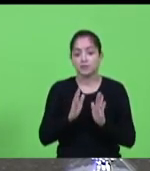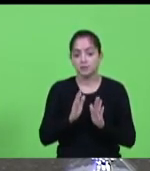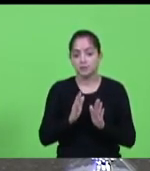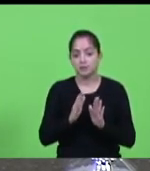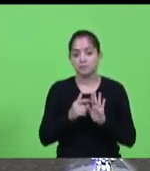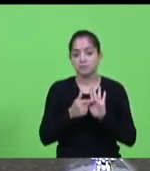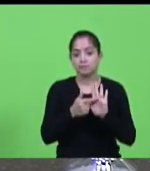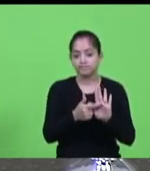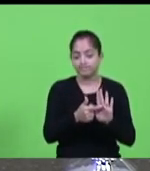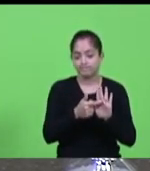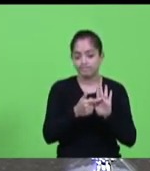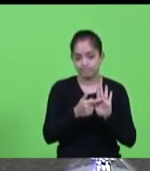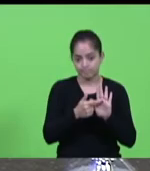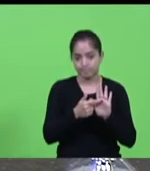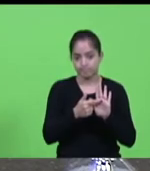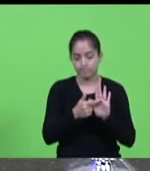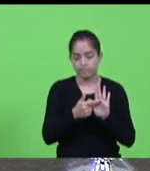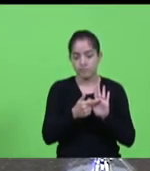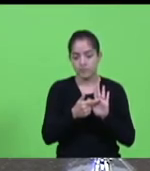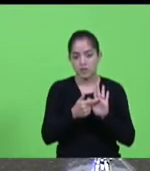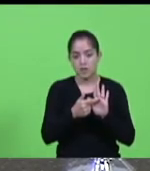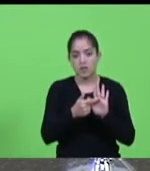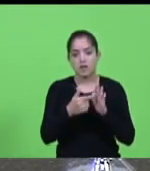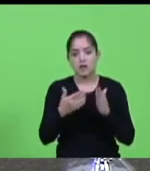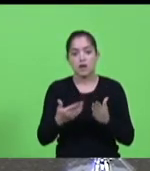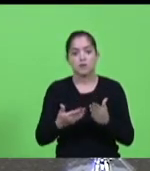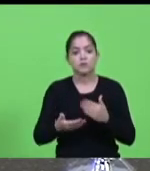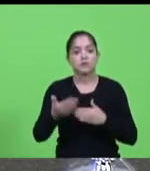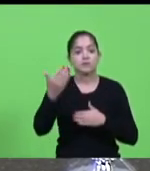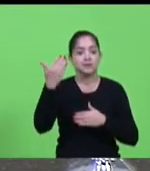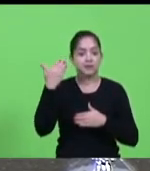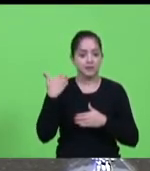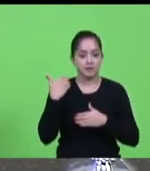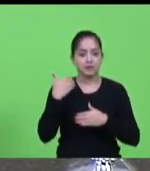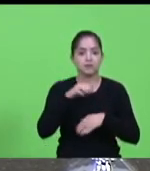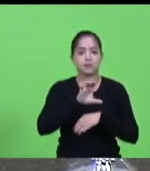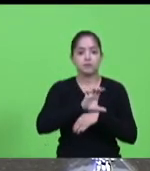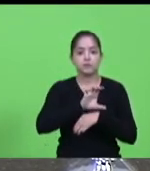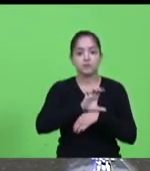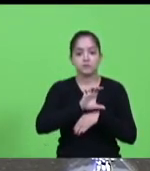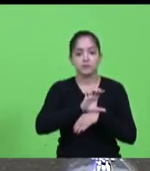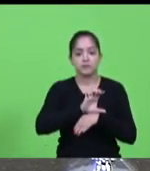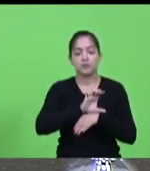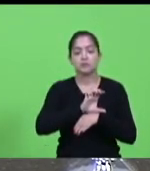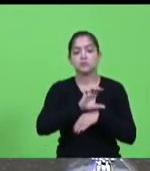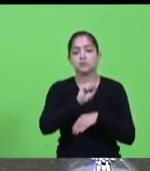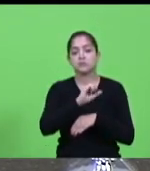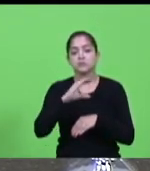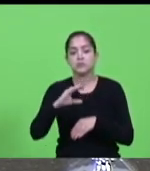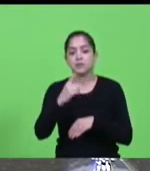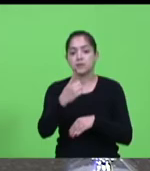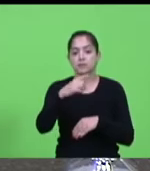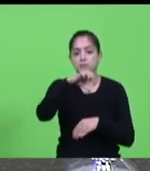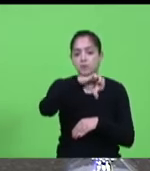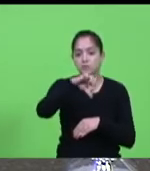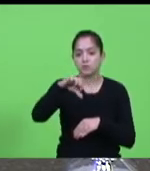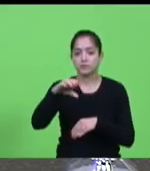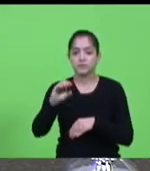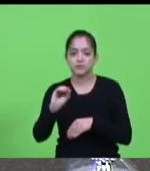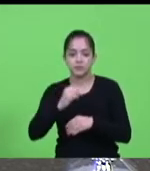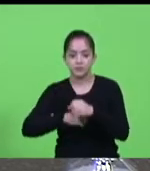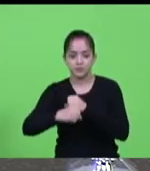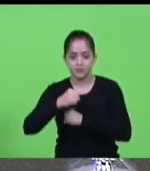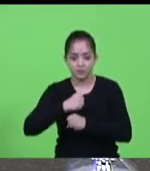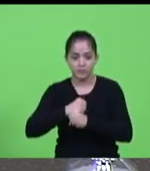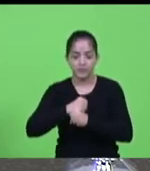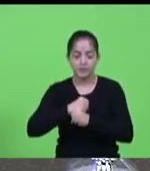como está determinando a sentença ao que era Santa Catarina em 1990.